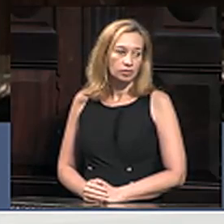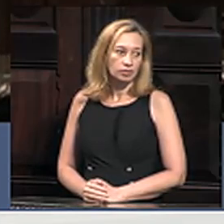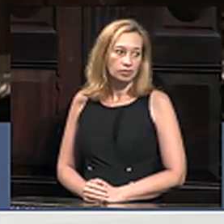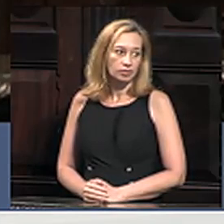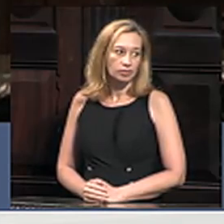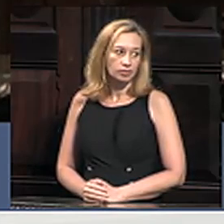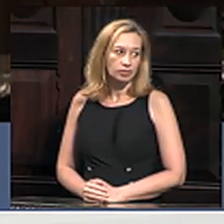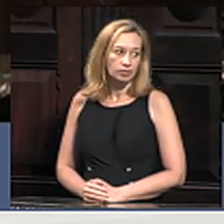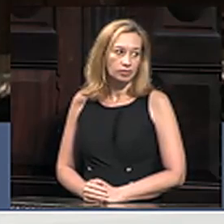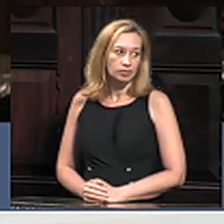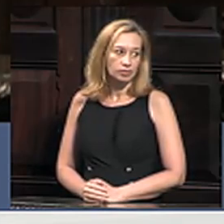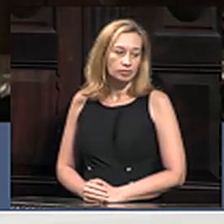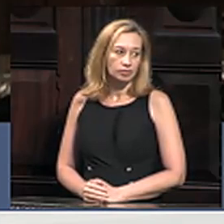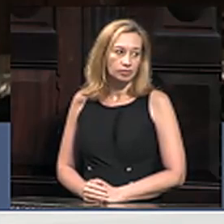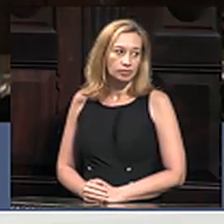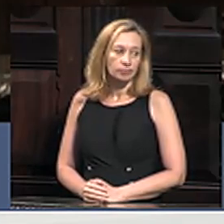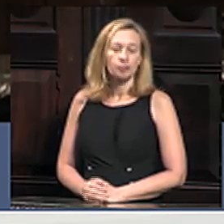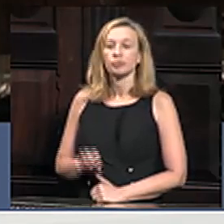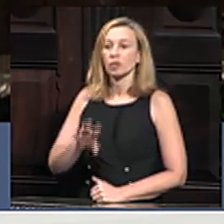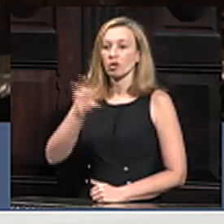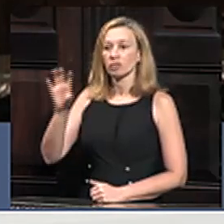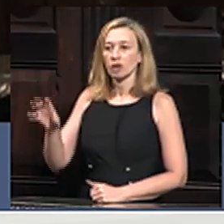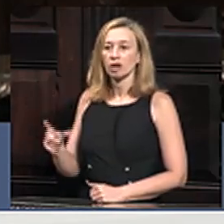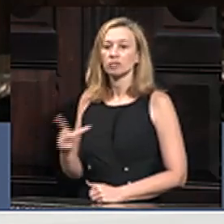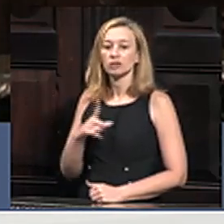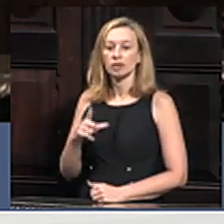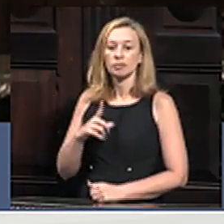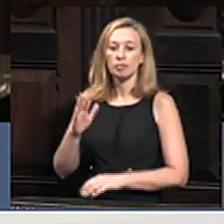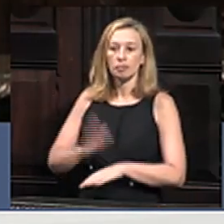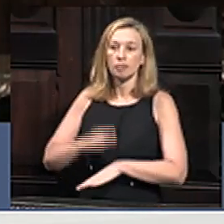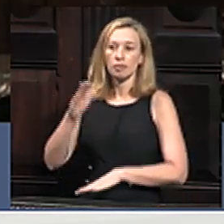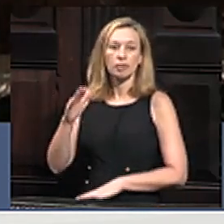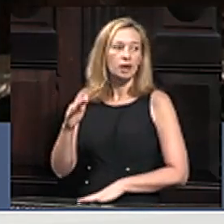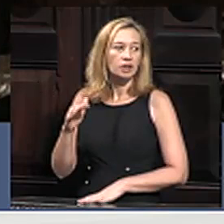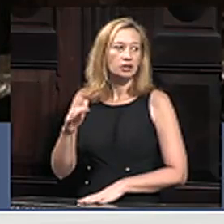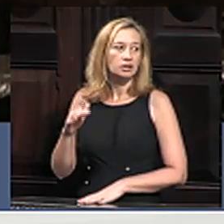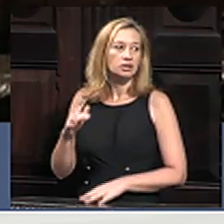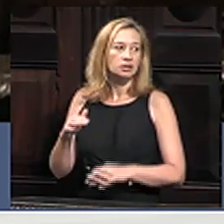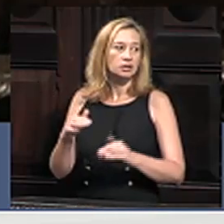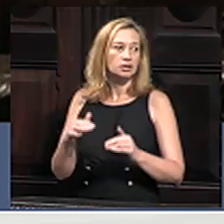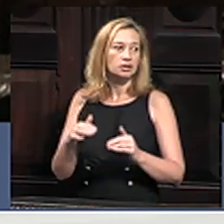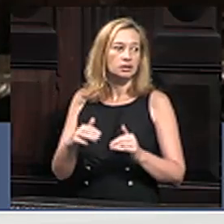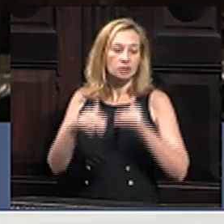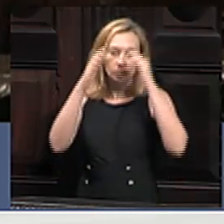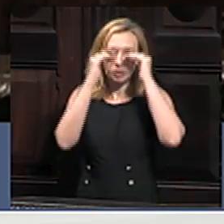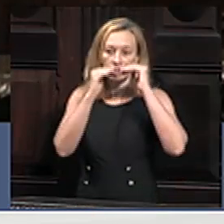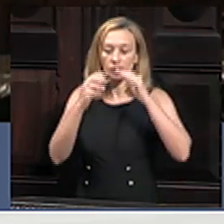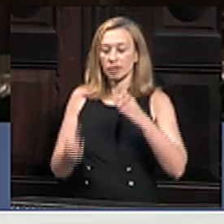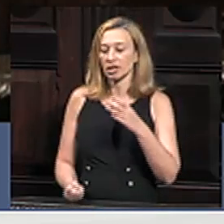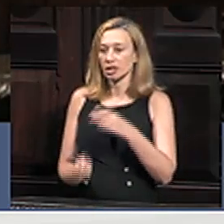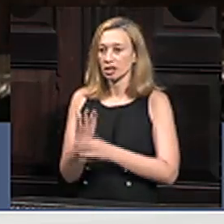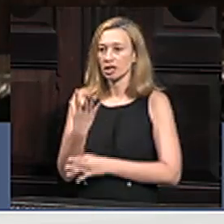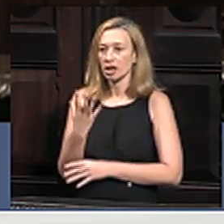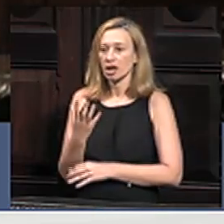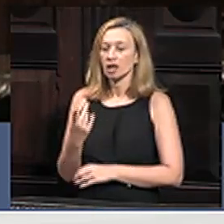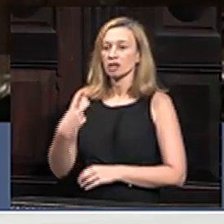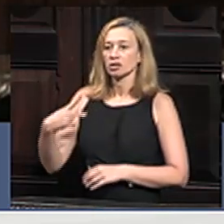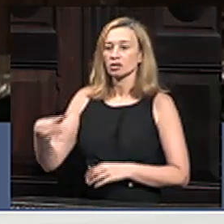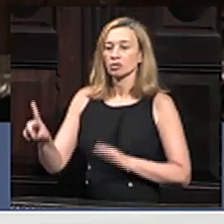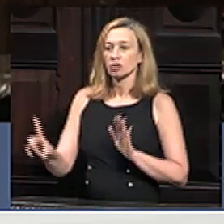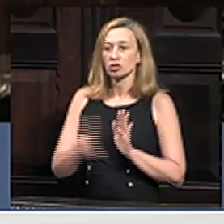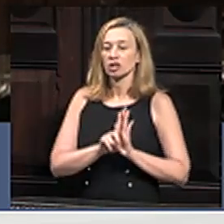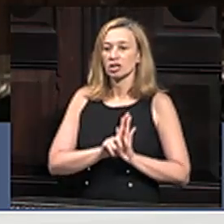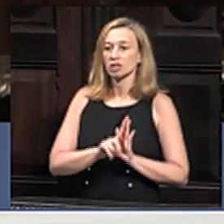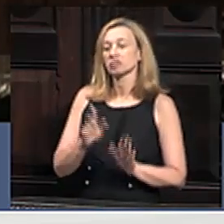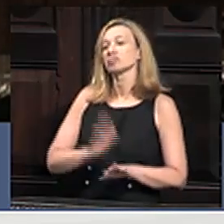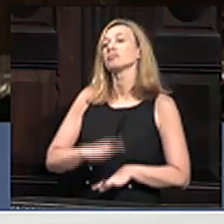têm muito mais autonomia para criar as suas próprias normas, muito